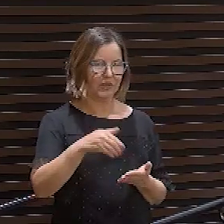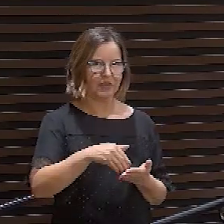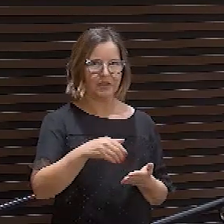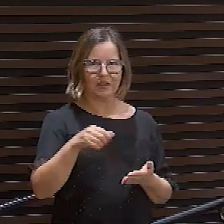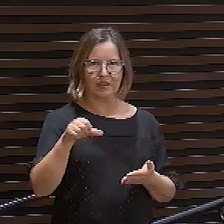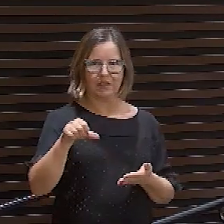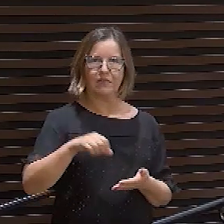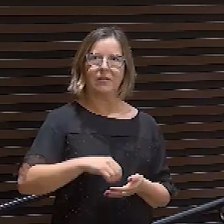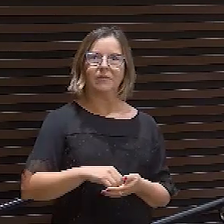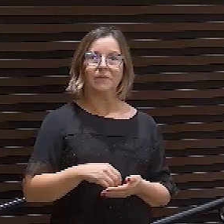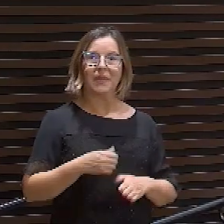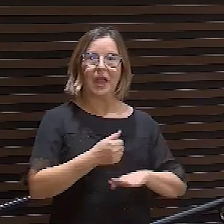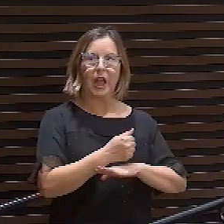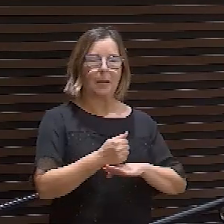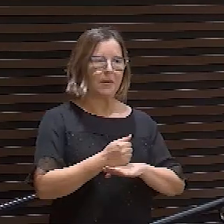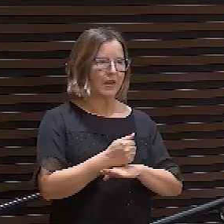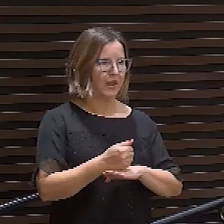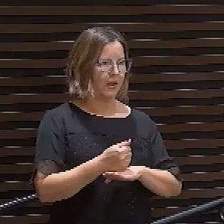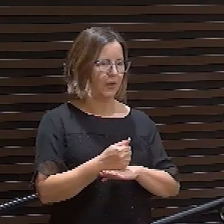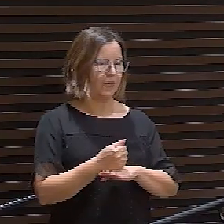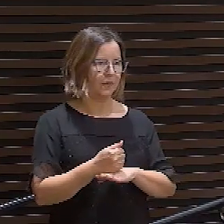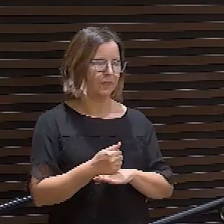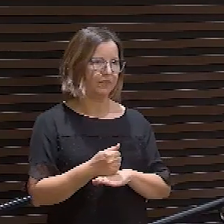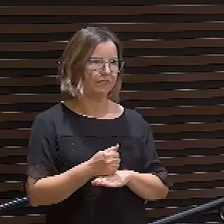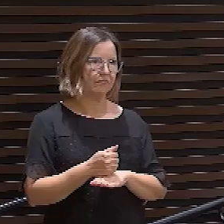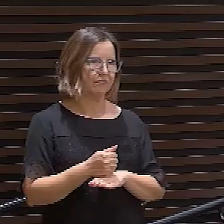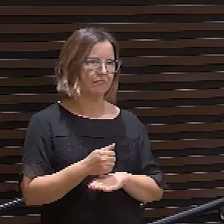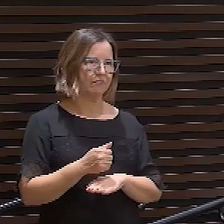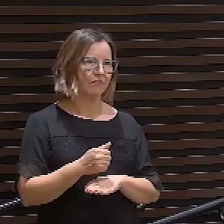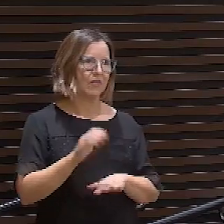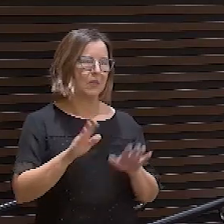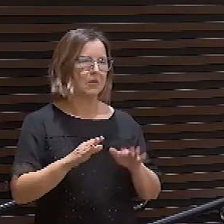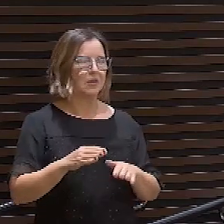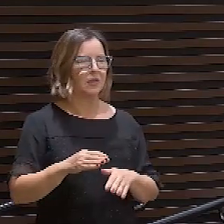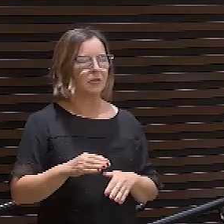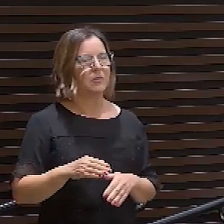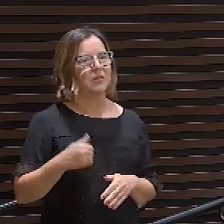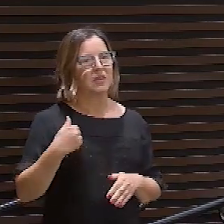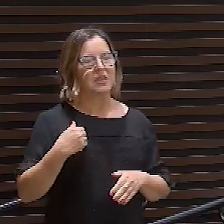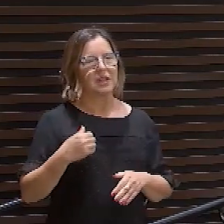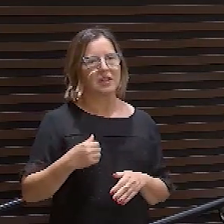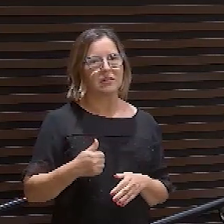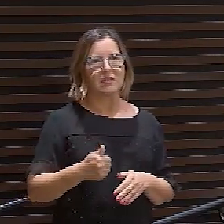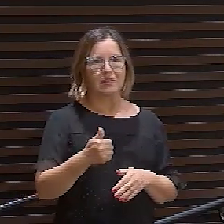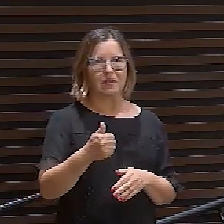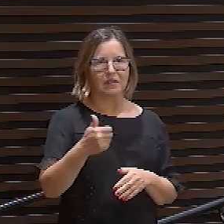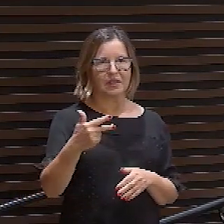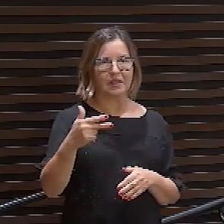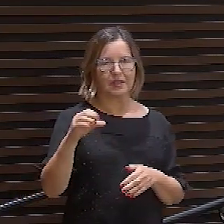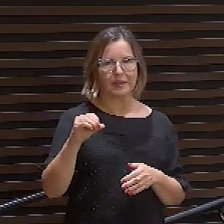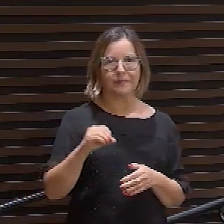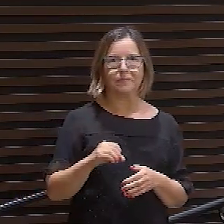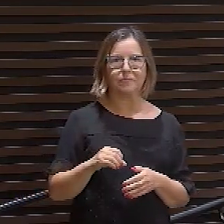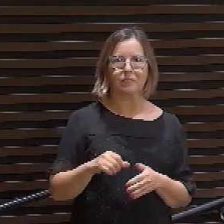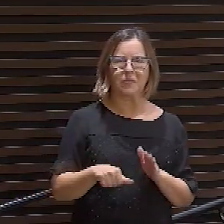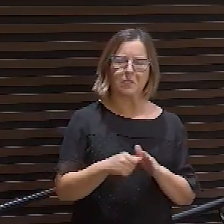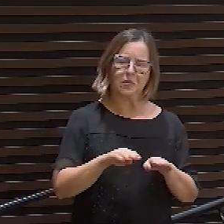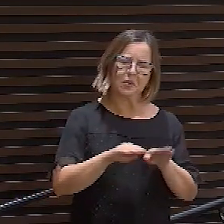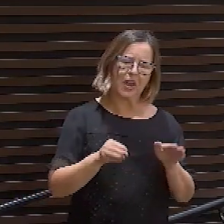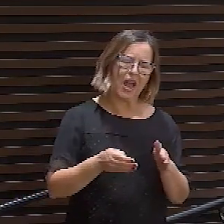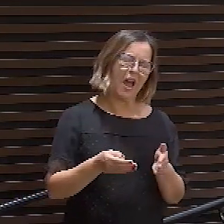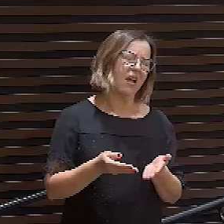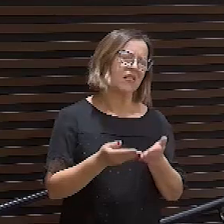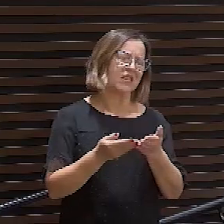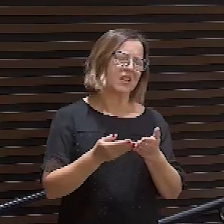Abraão agora está com cerca de 130 anos. O primeiro altar ele tinha 75, o